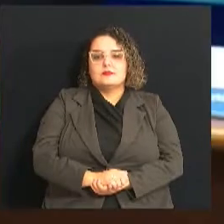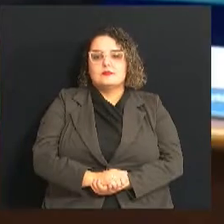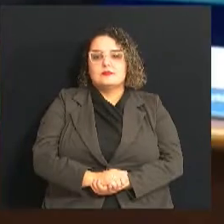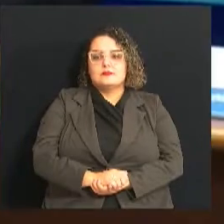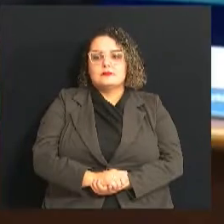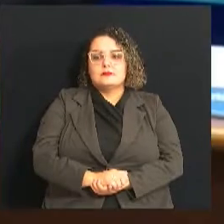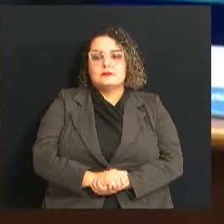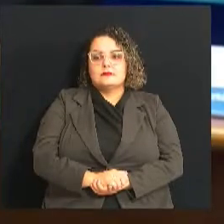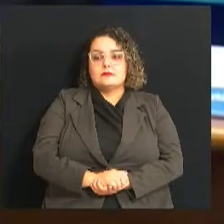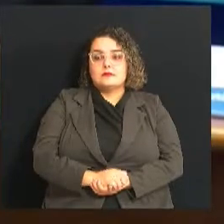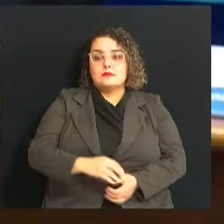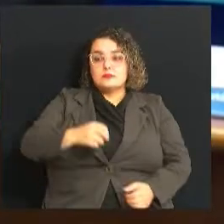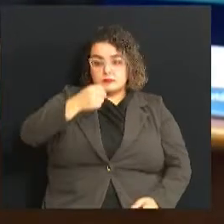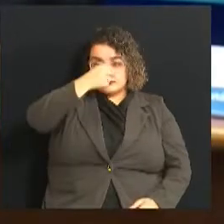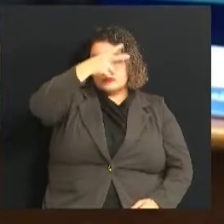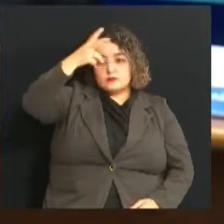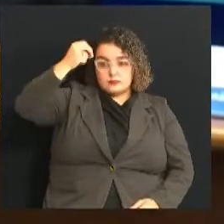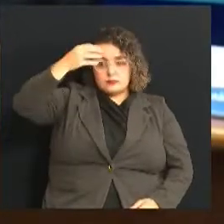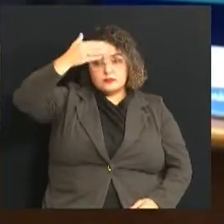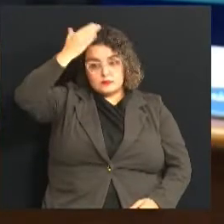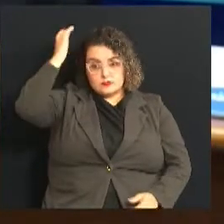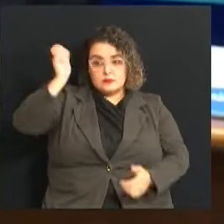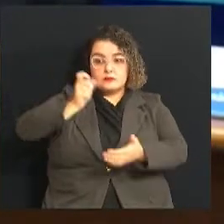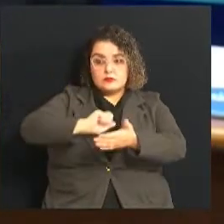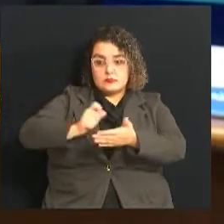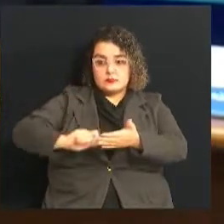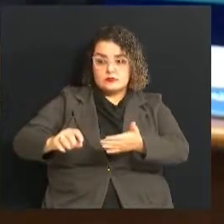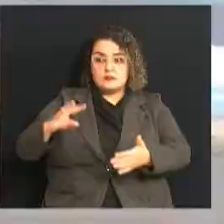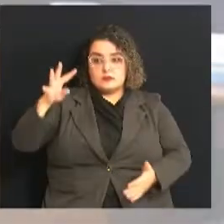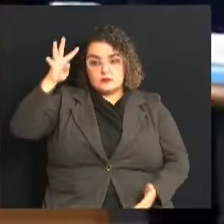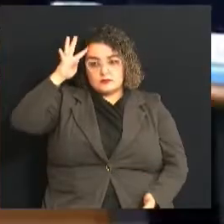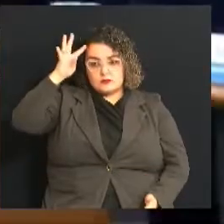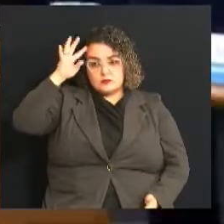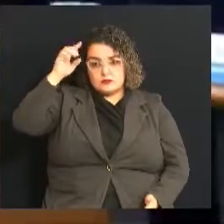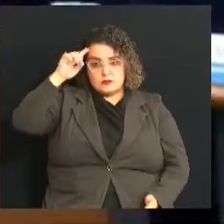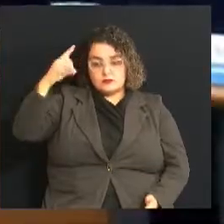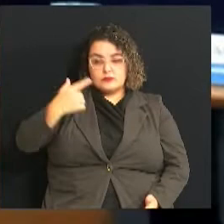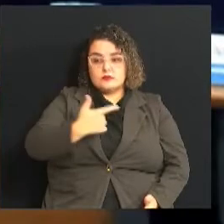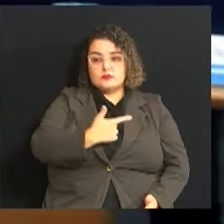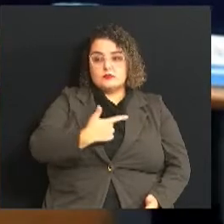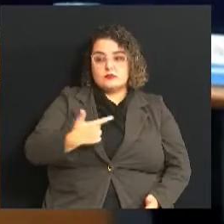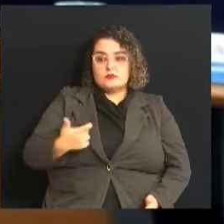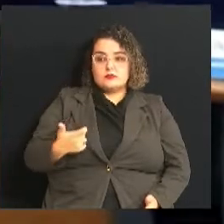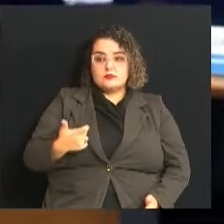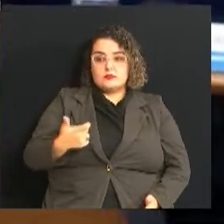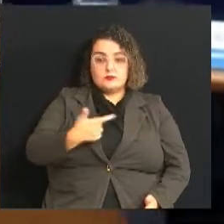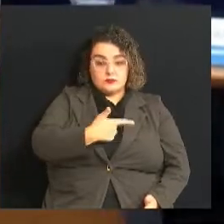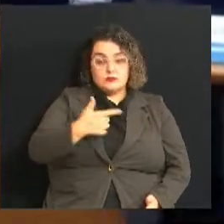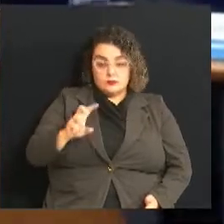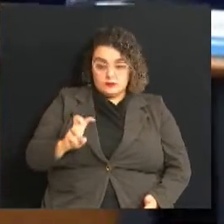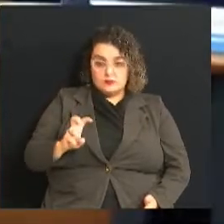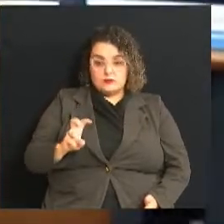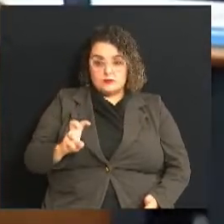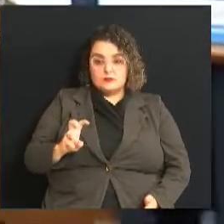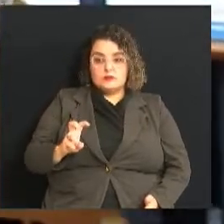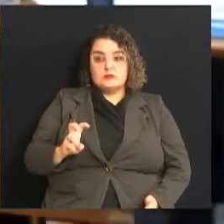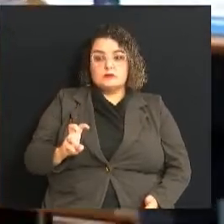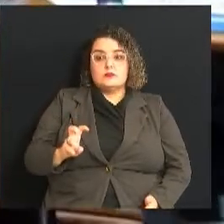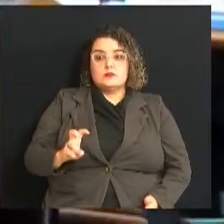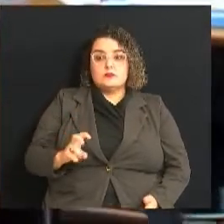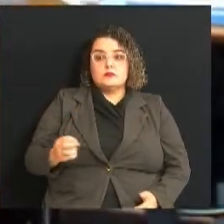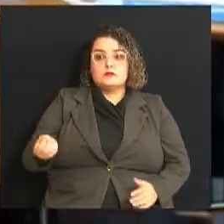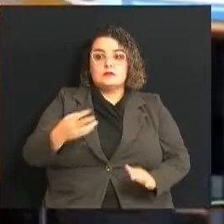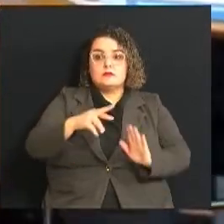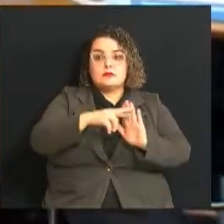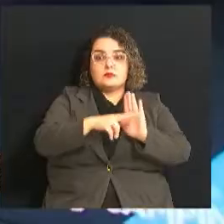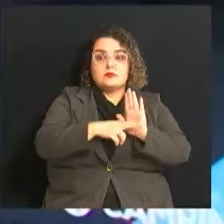O prefeito Dário Saad assinou na quarta-feira, dia 25, uma lei sobre as novas regras para emissão de